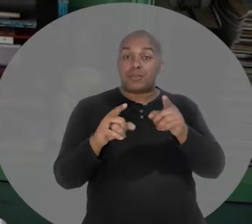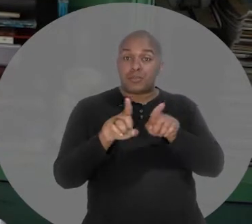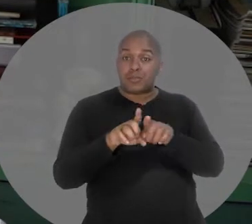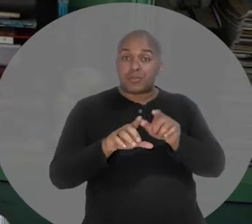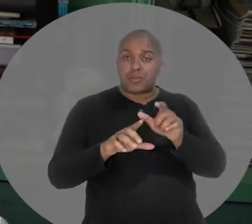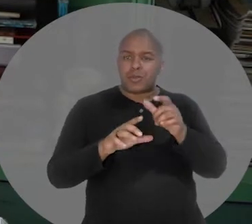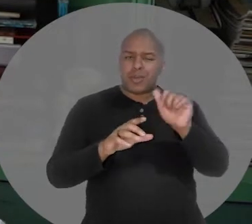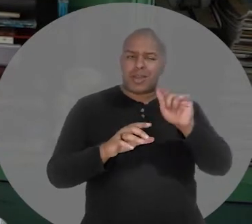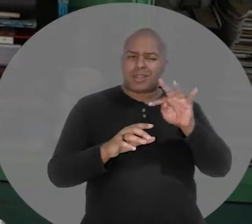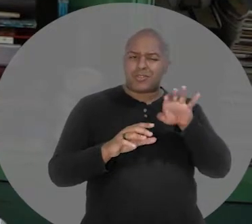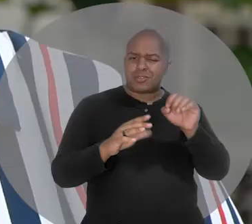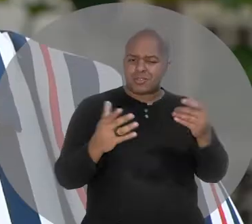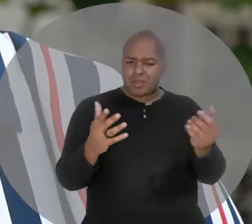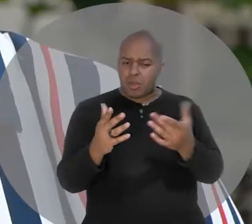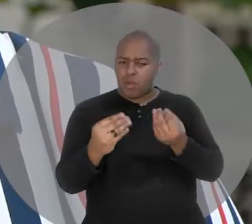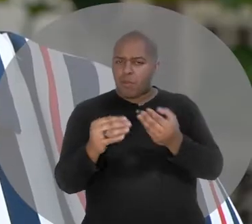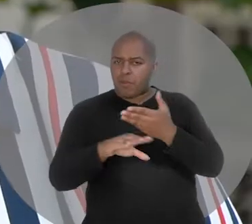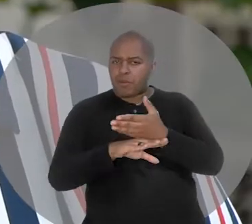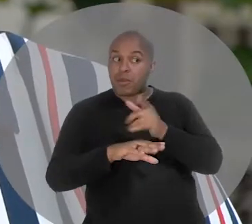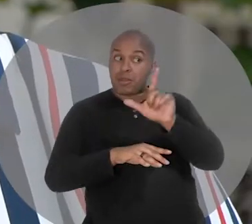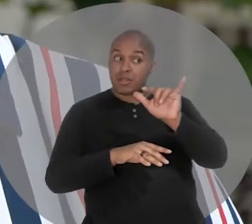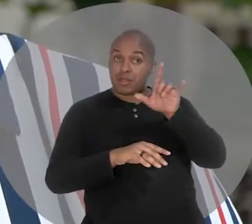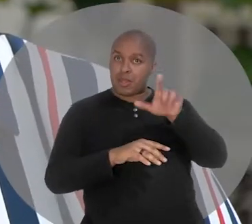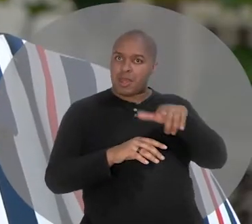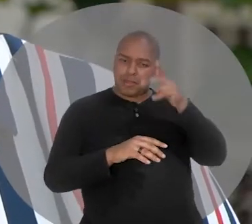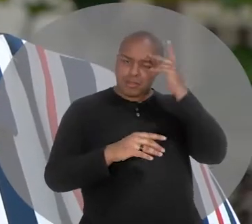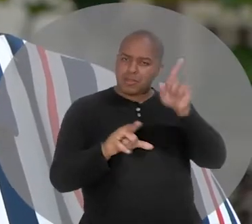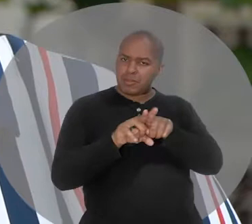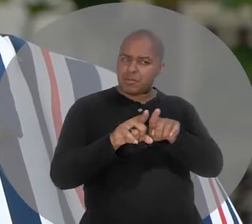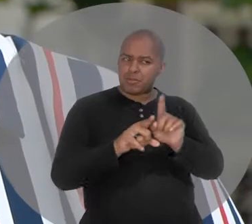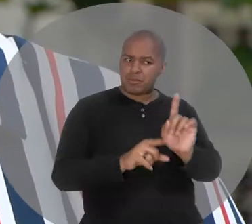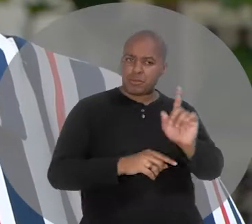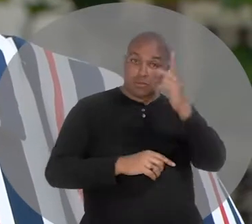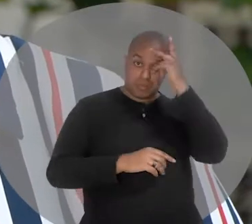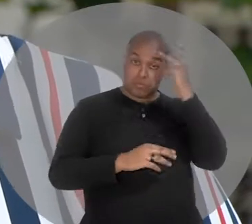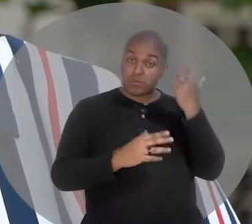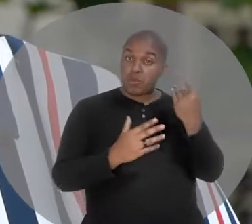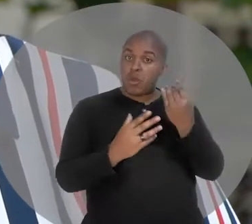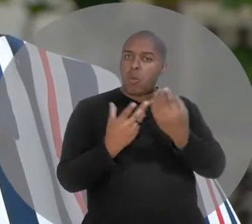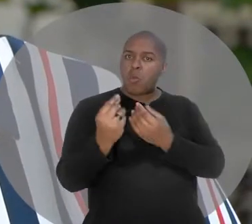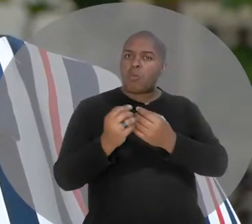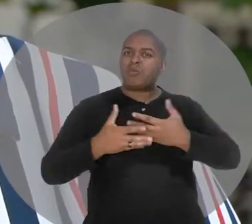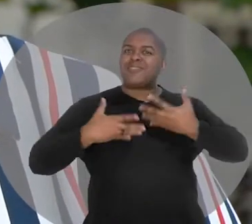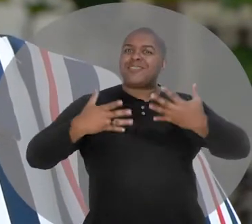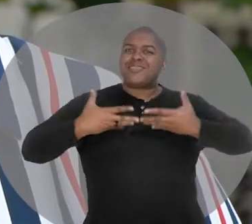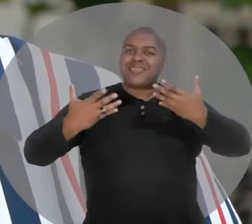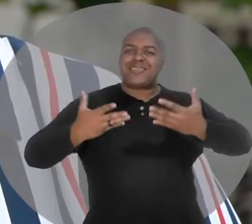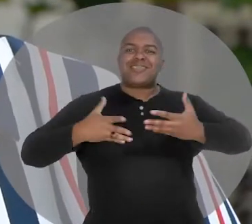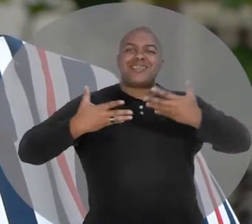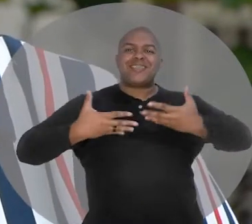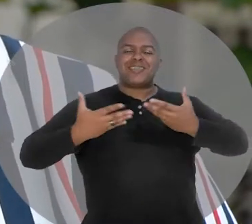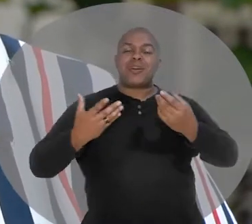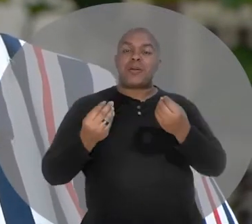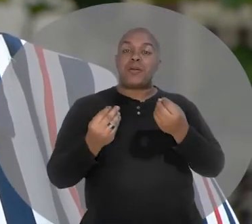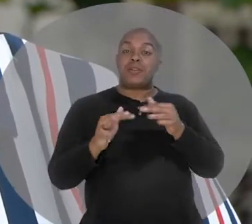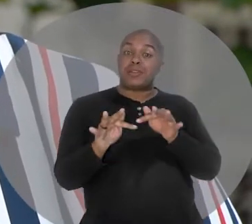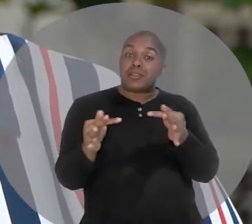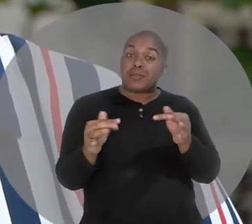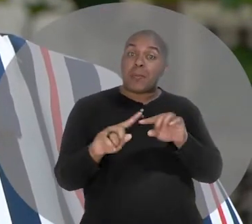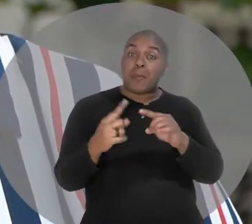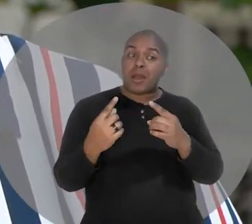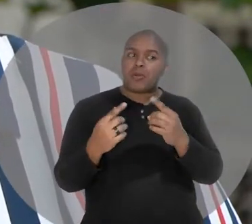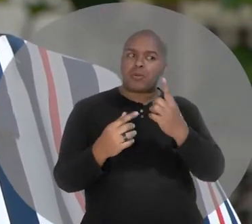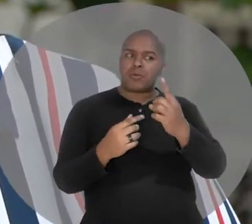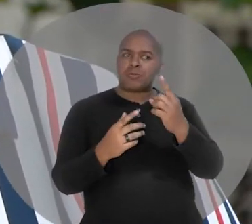Poucos ativistas atuavam. A Lígia Maria era, Júlia ao Cova, mesmo tempo, psicóloga uma docente da Universidade alegre, de São Paulo. extremamente simples,